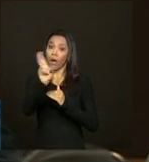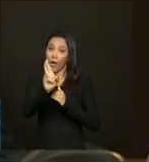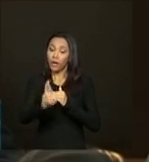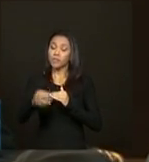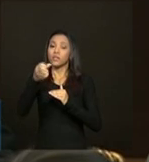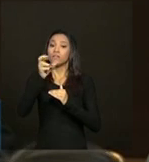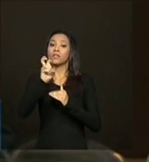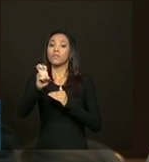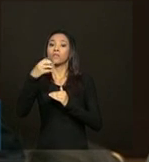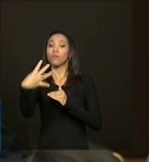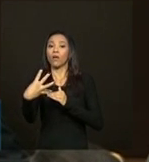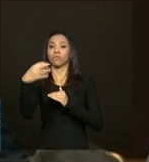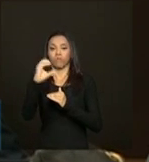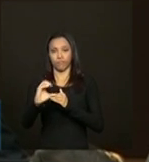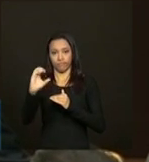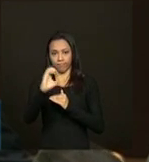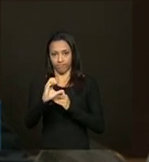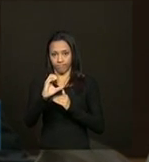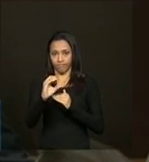R$ 5.212.075,54.